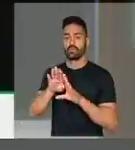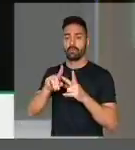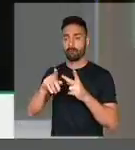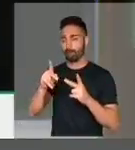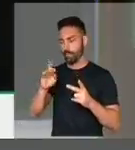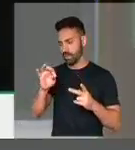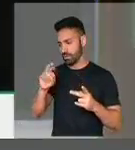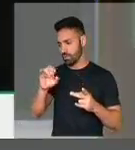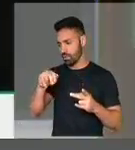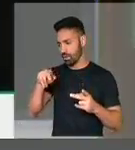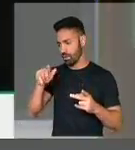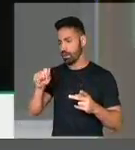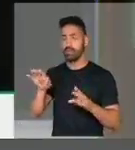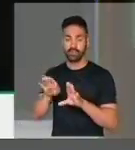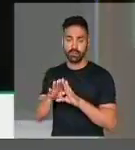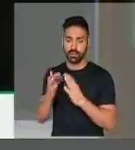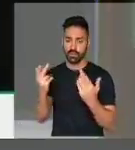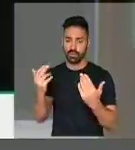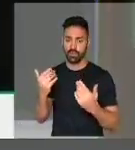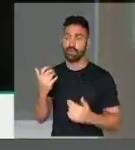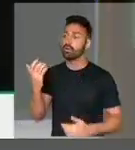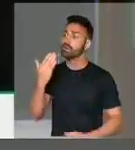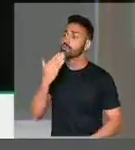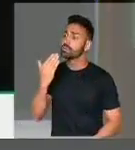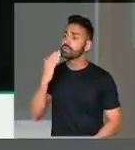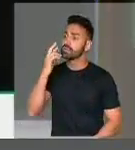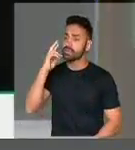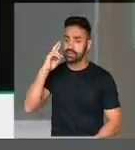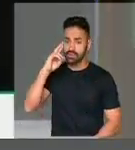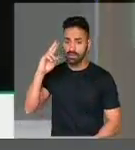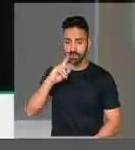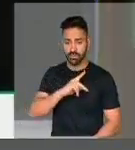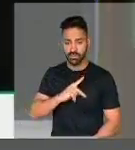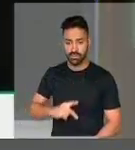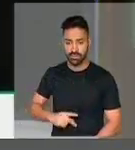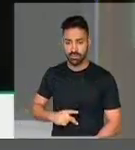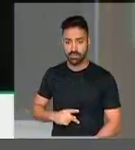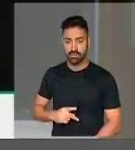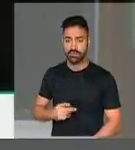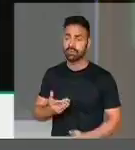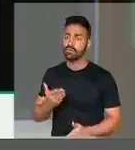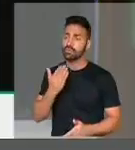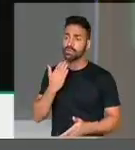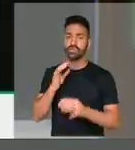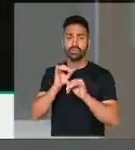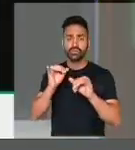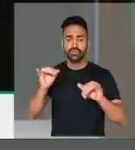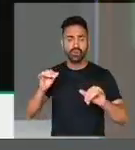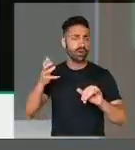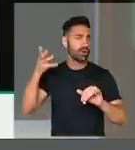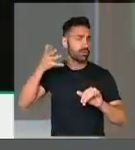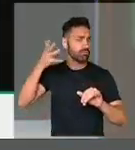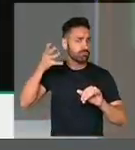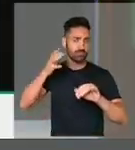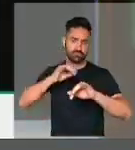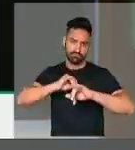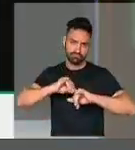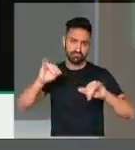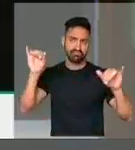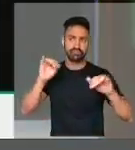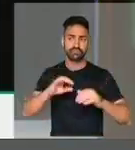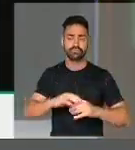forma. Eu queria pedir a Vossa Excelência, minha querida presidente Zanotto, que desse divulgação desse pronunciamento, que a gente